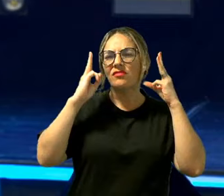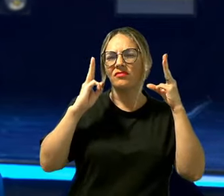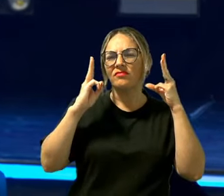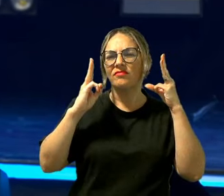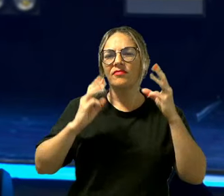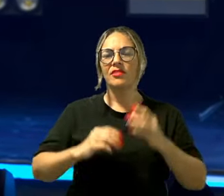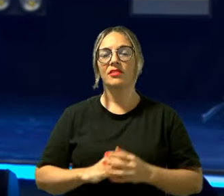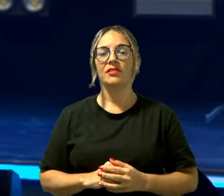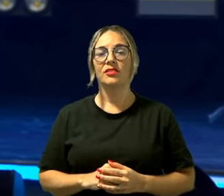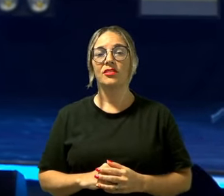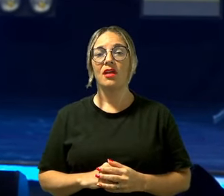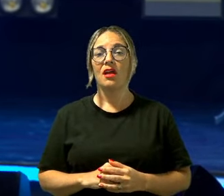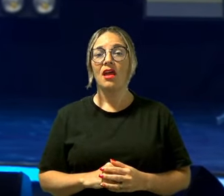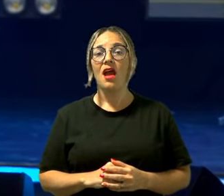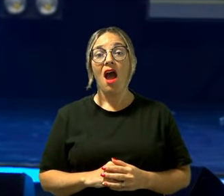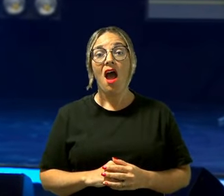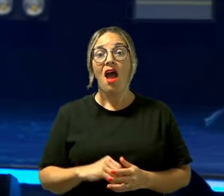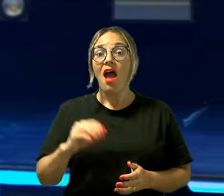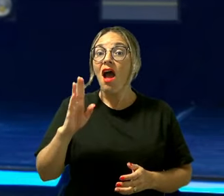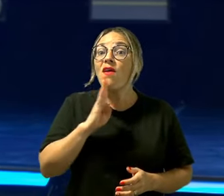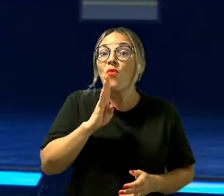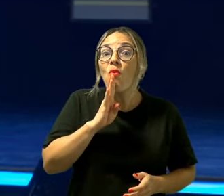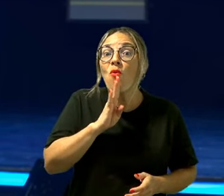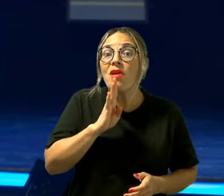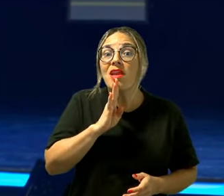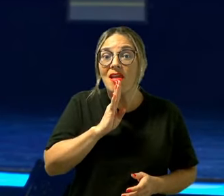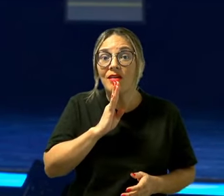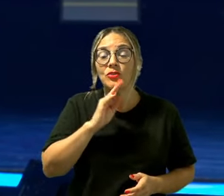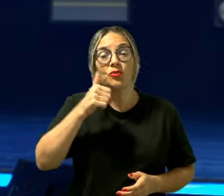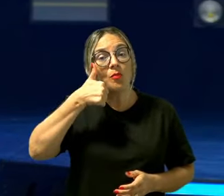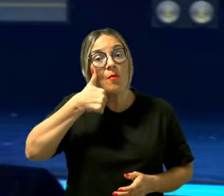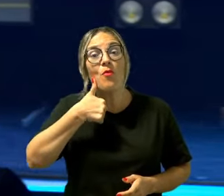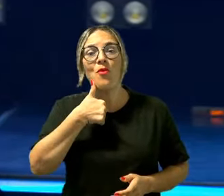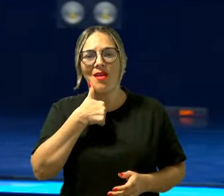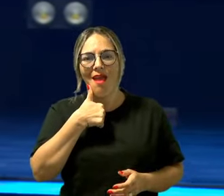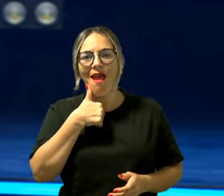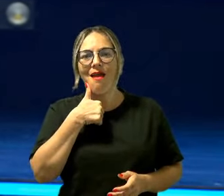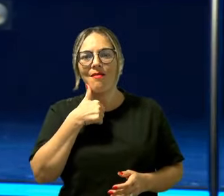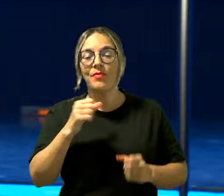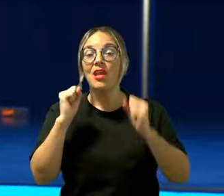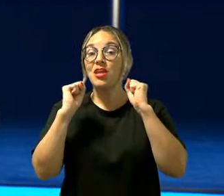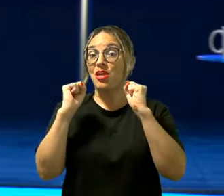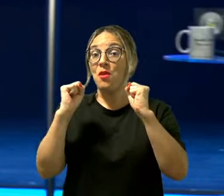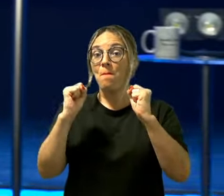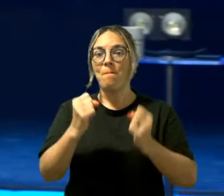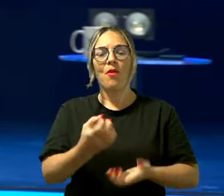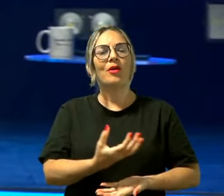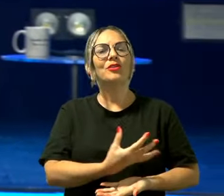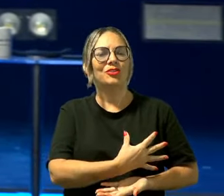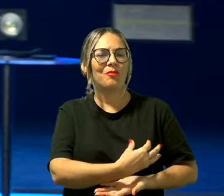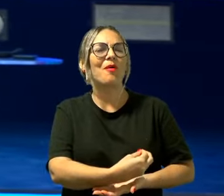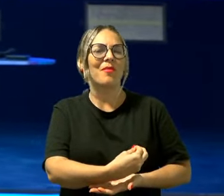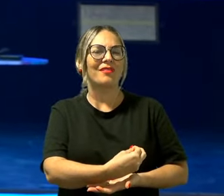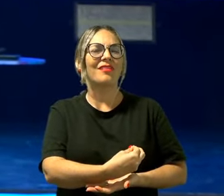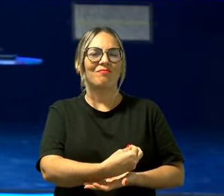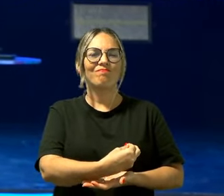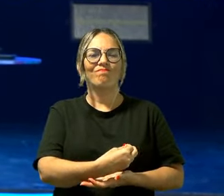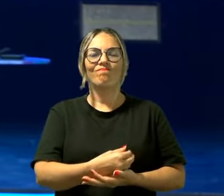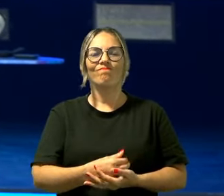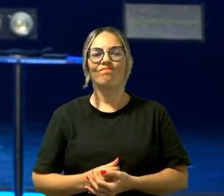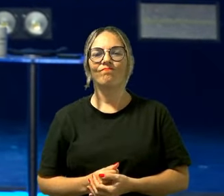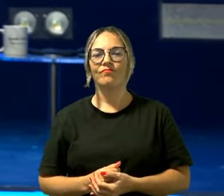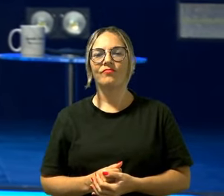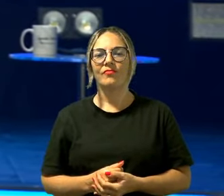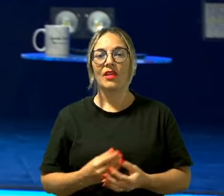aqui alguém que pode amamentar. Ninguém sabia, olha como Deus vai conduzindo. Ninguém sabia, mas aí a própria Joquebede vai, recebe